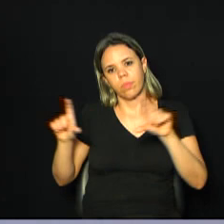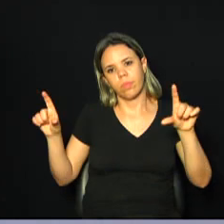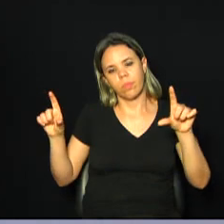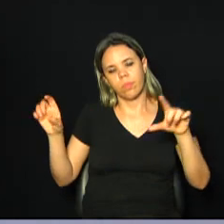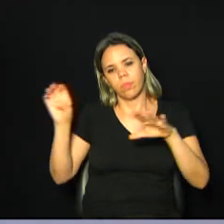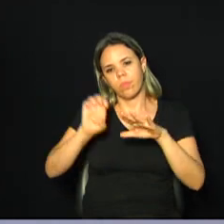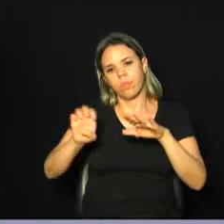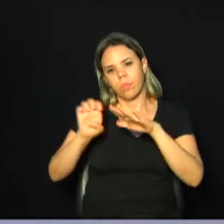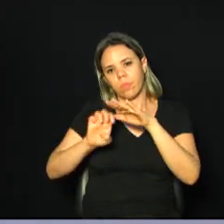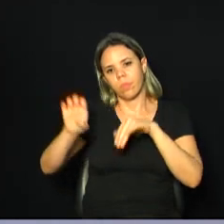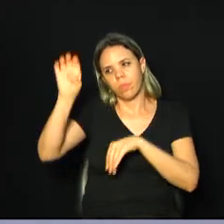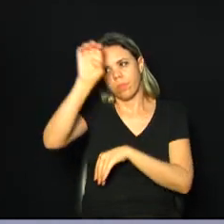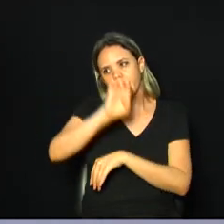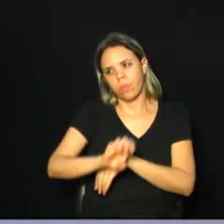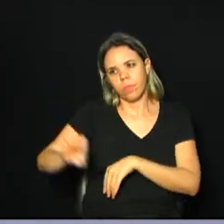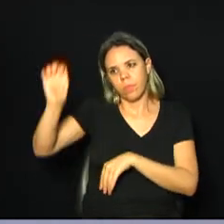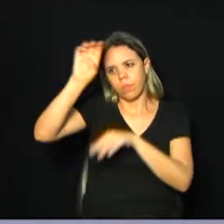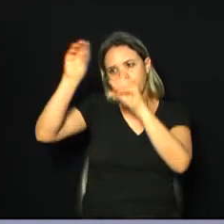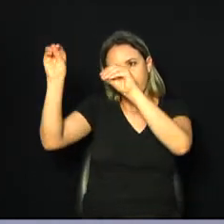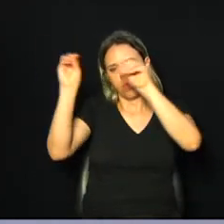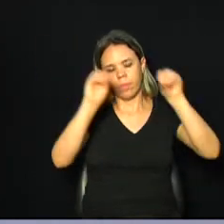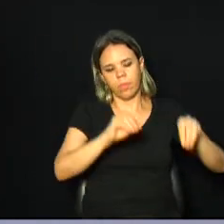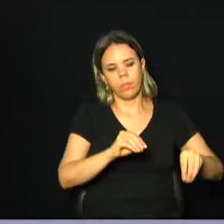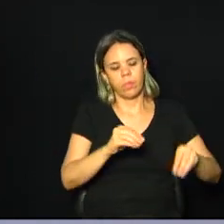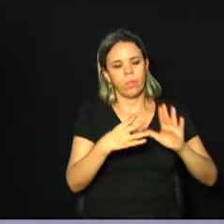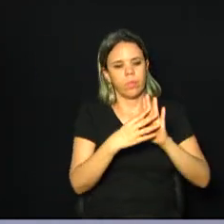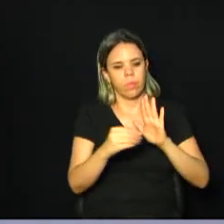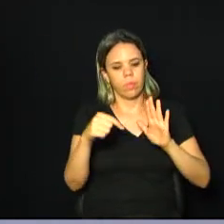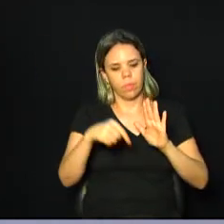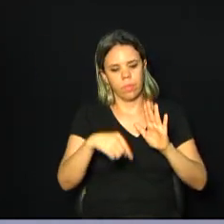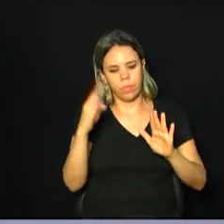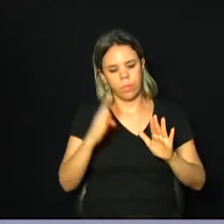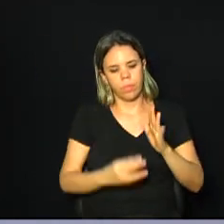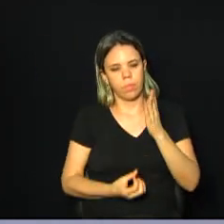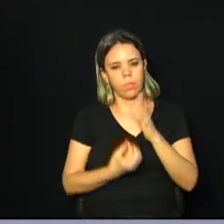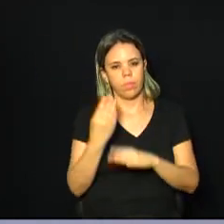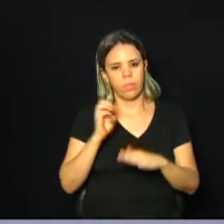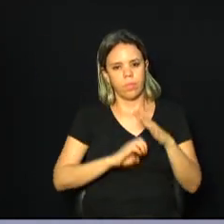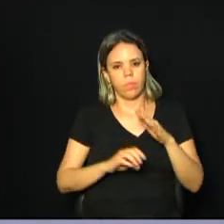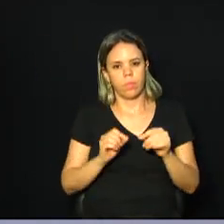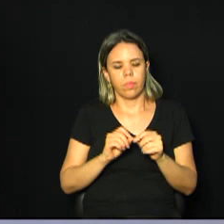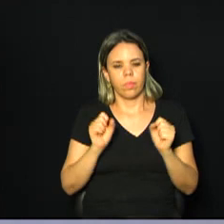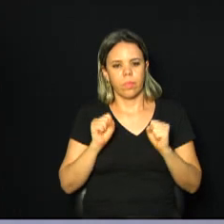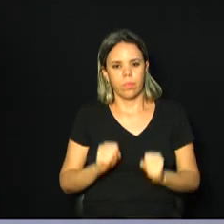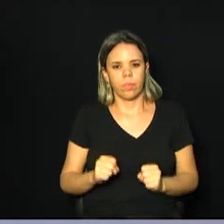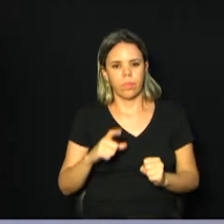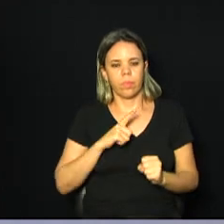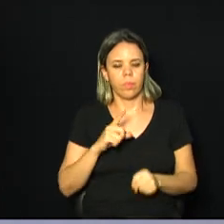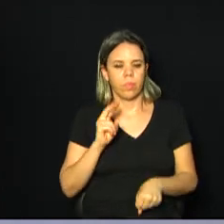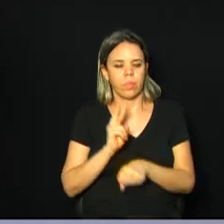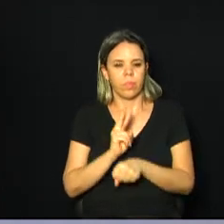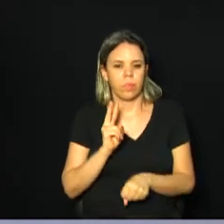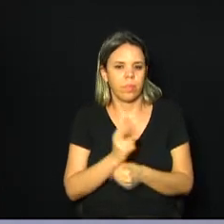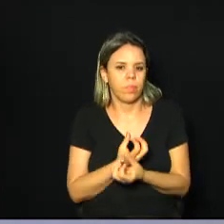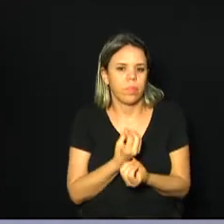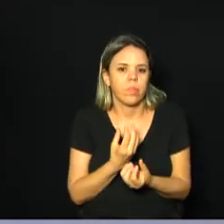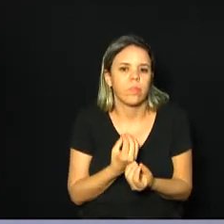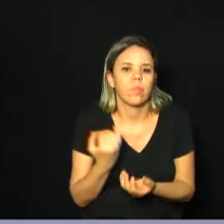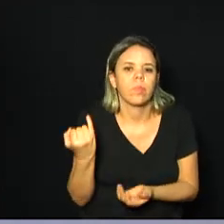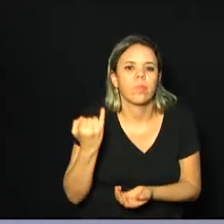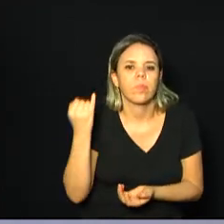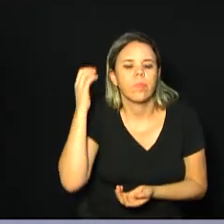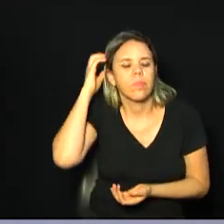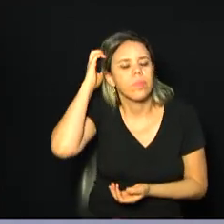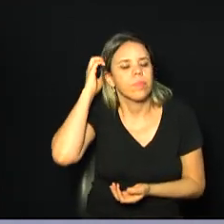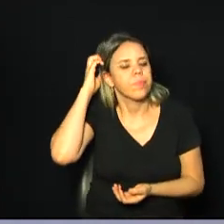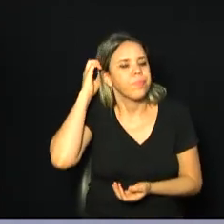Europa. E lá o governo criou para que as empresas pudessem preservar as informações importantes,